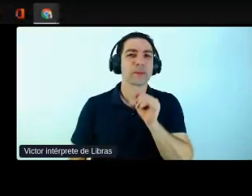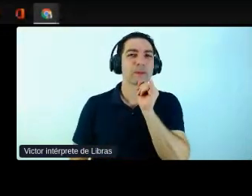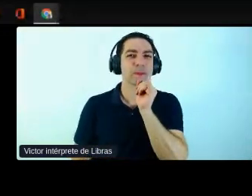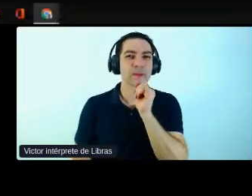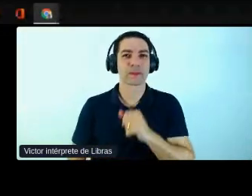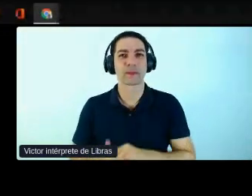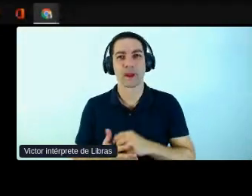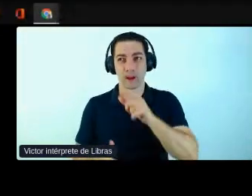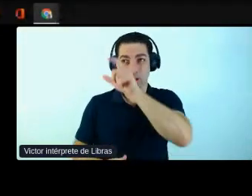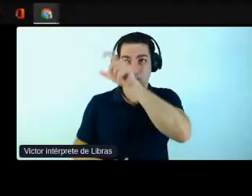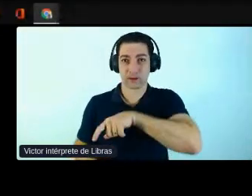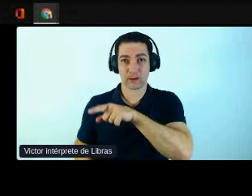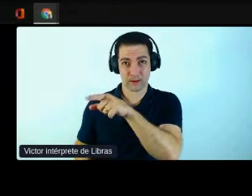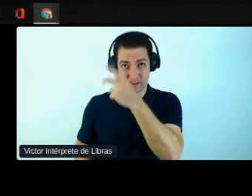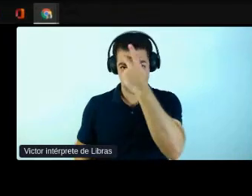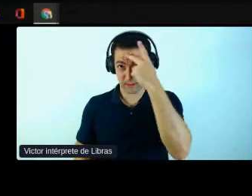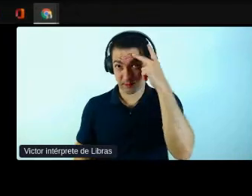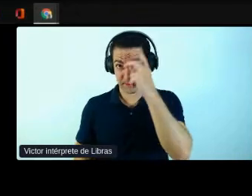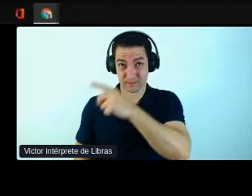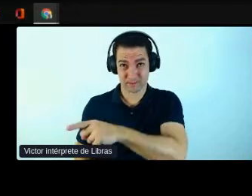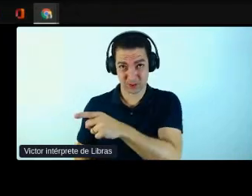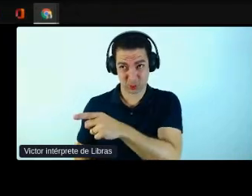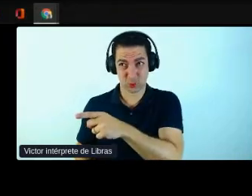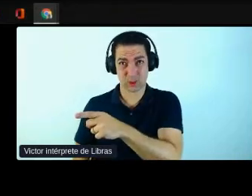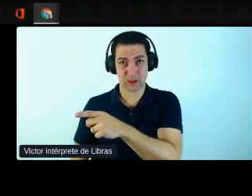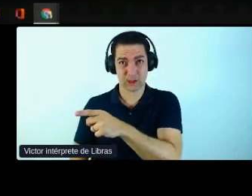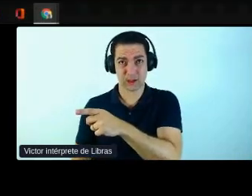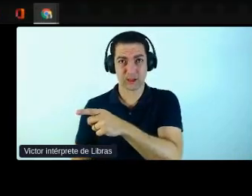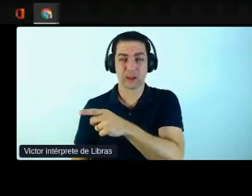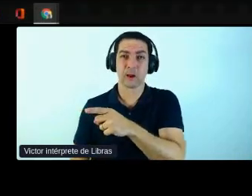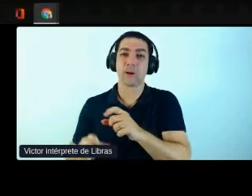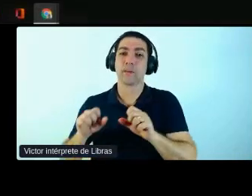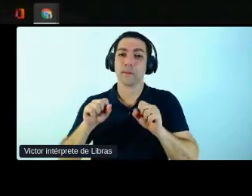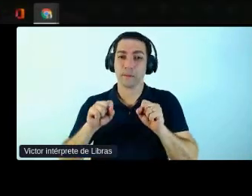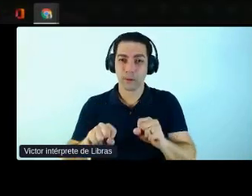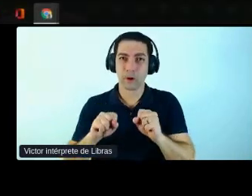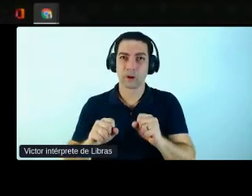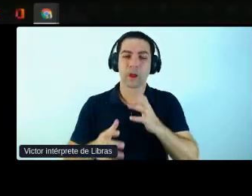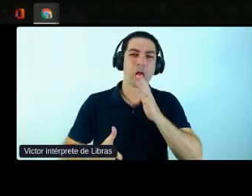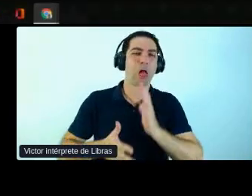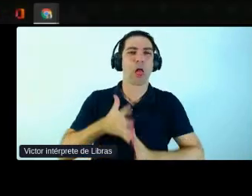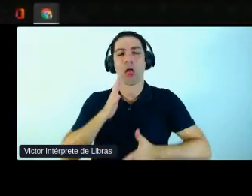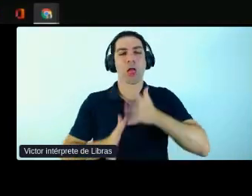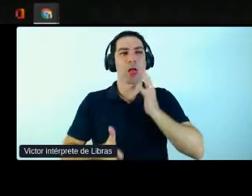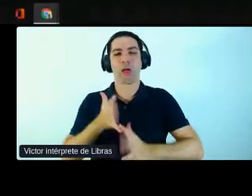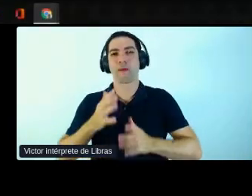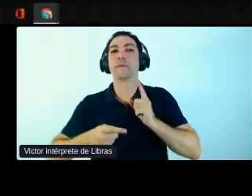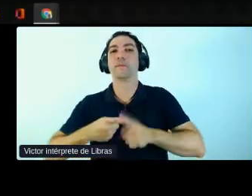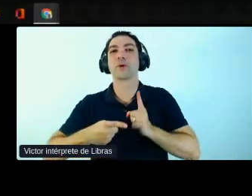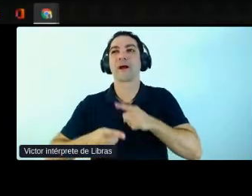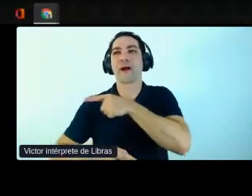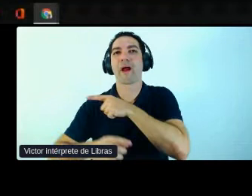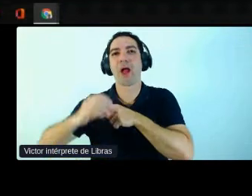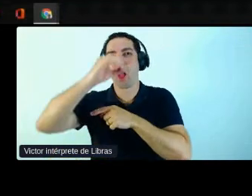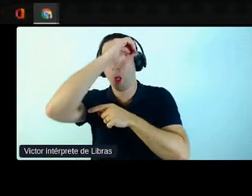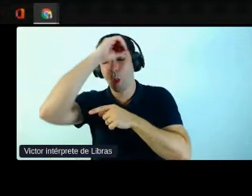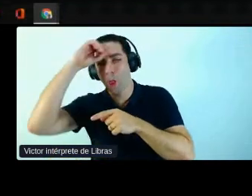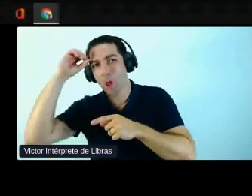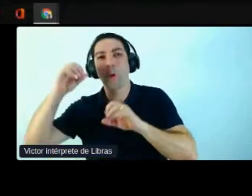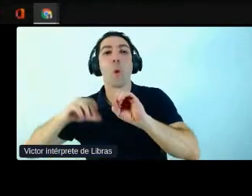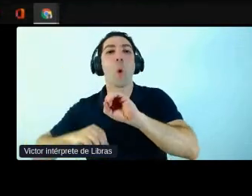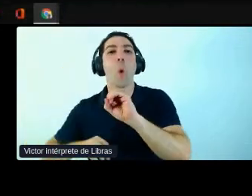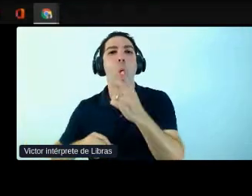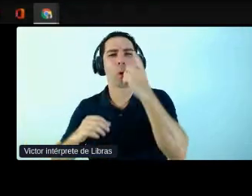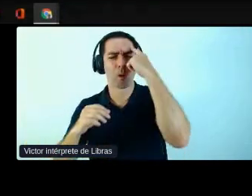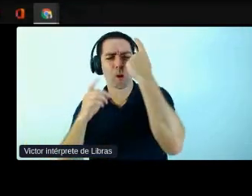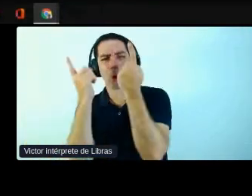no momento causar um mal, ela pode sim causar um mal por ser uma desinformação, por acabar enganando ou